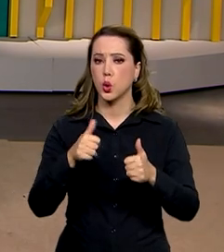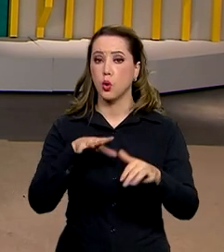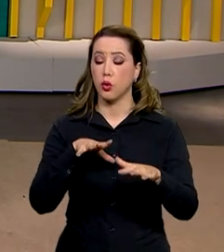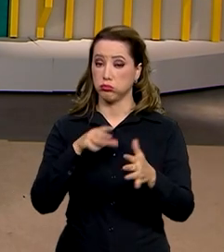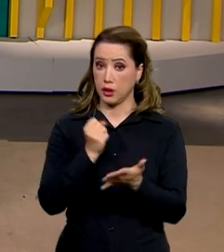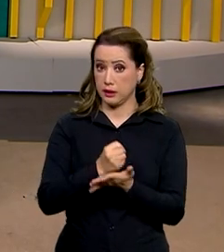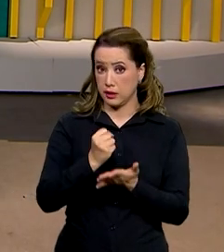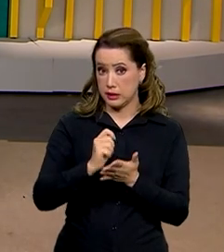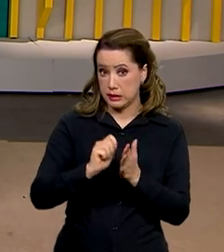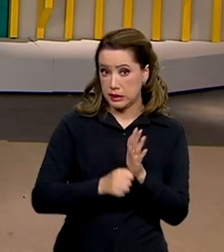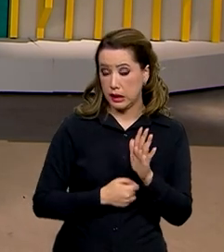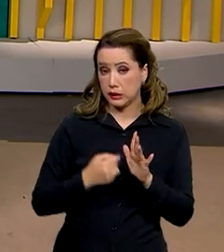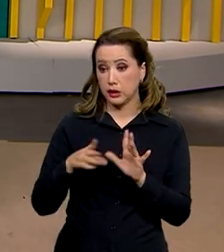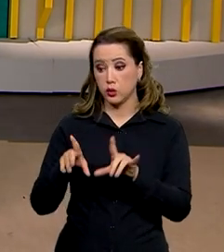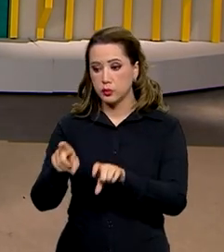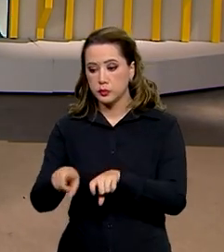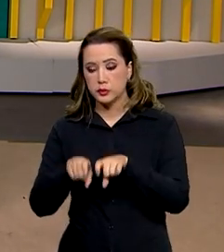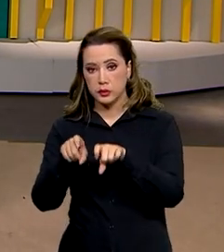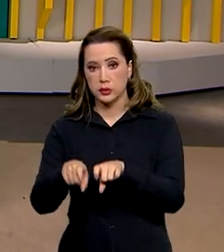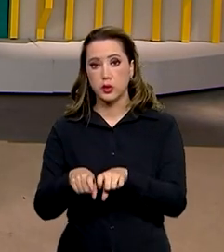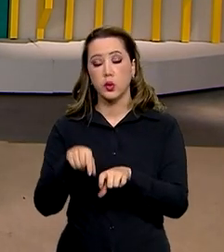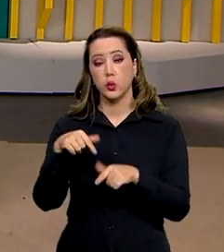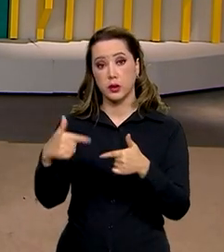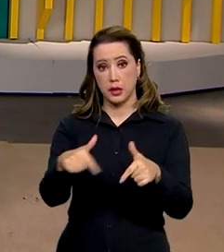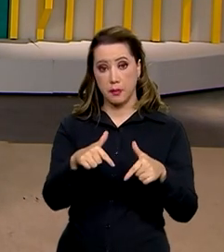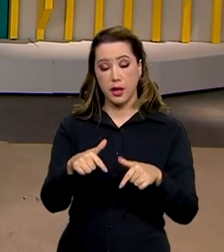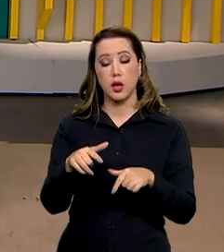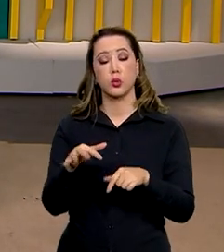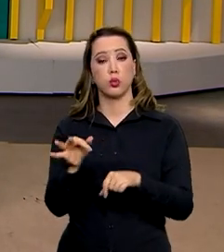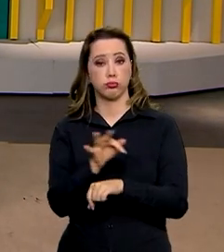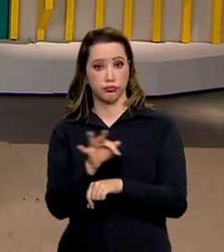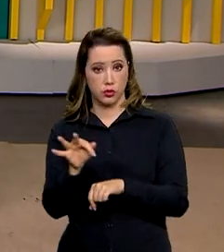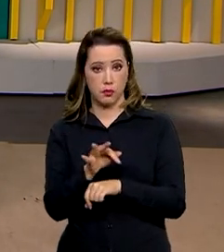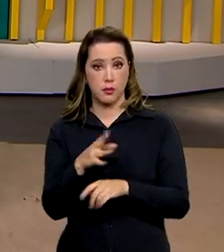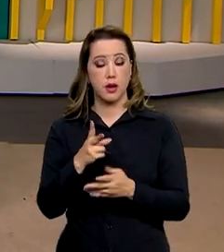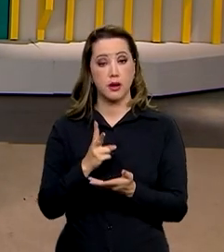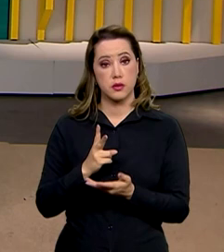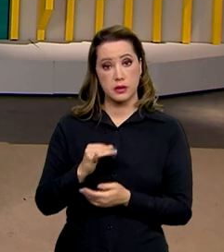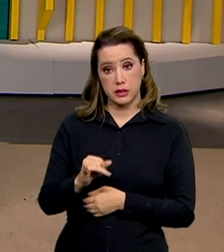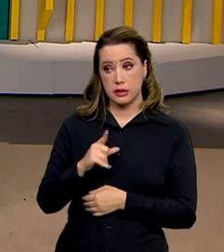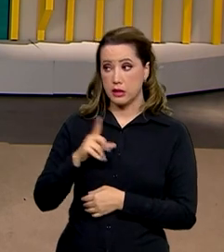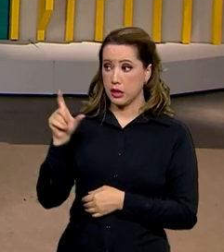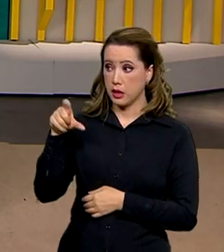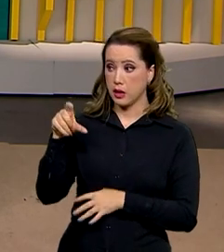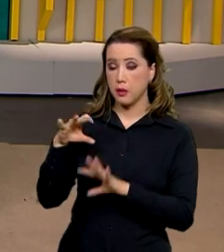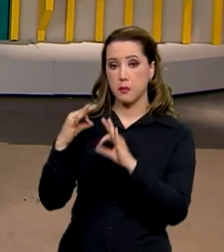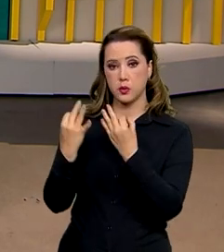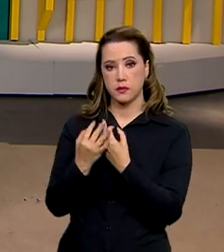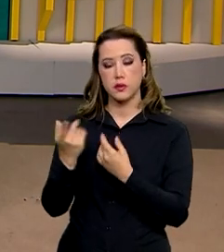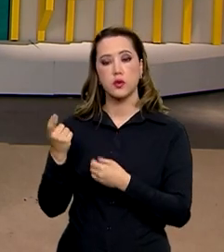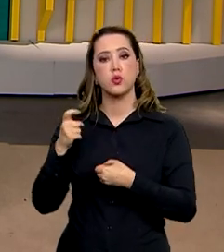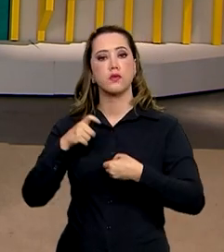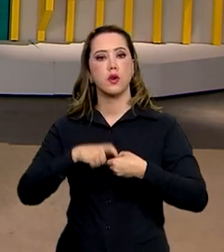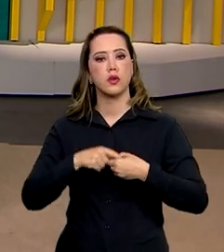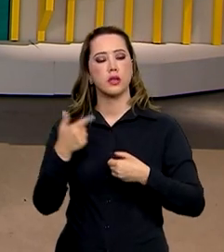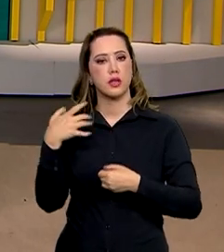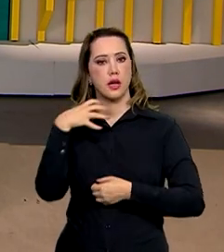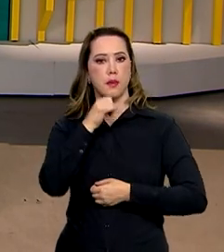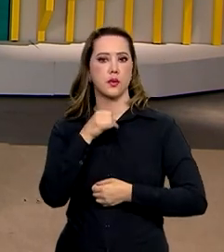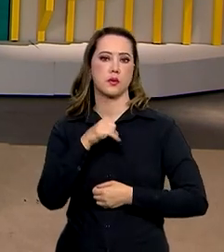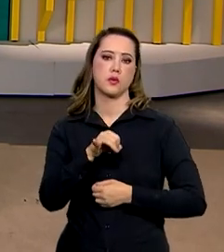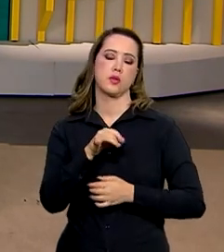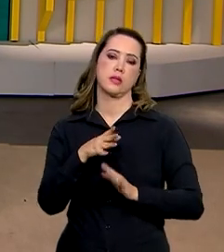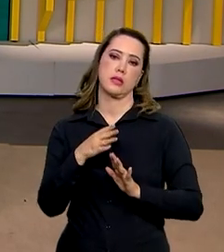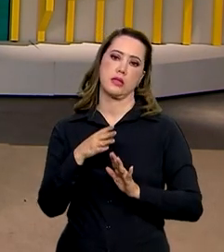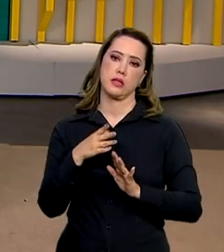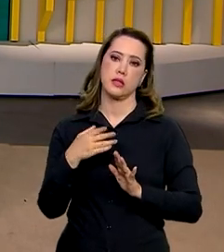o trabalhador rural, mesmo com carteira assinada, caso tenha participado do Bolsa Família, volta automaticamente ao programa